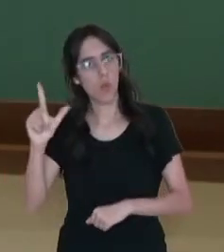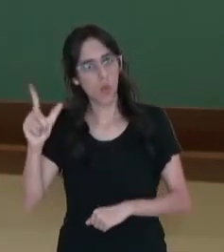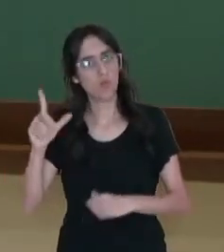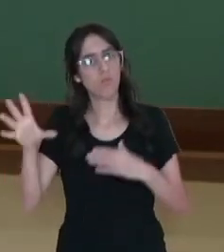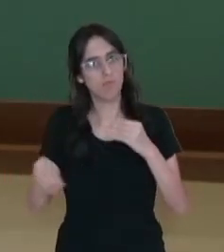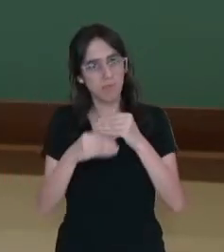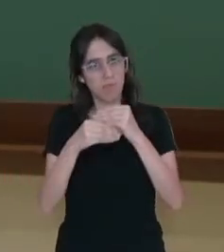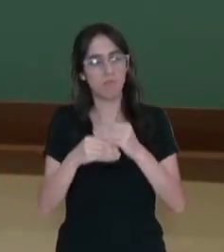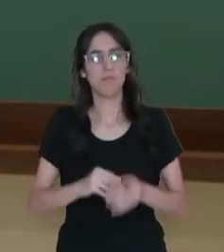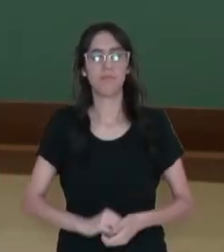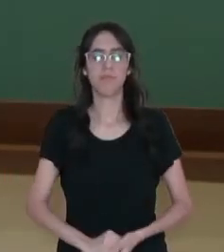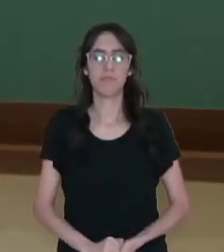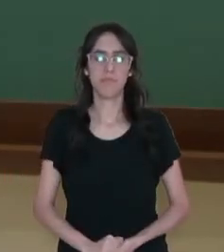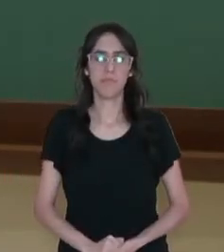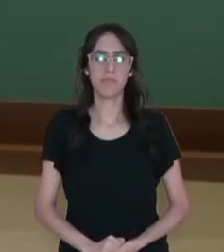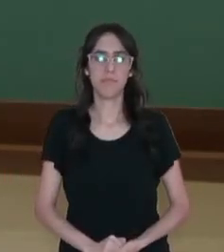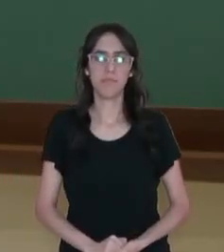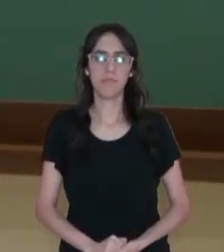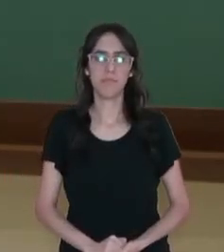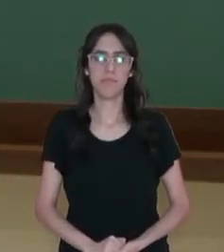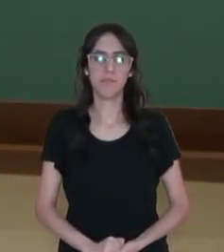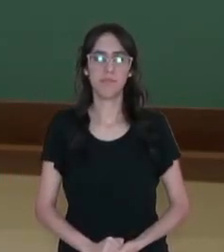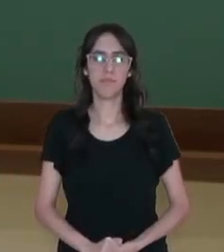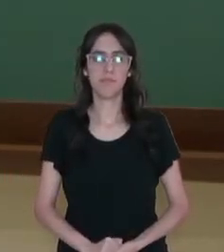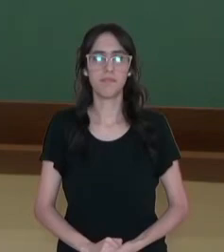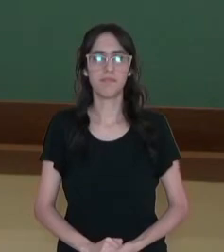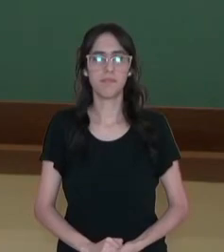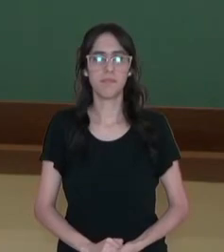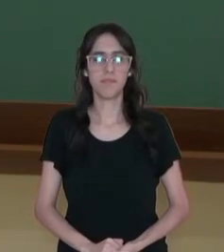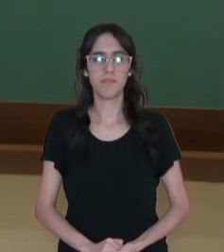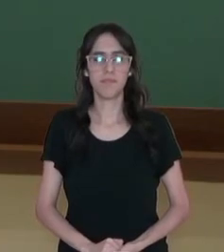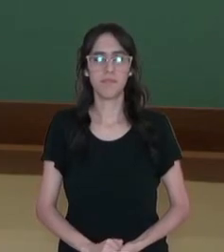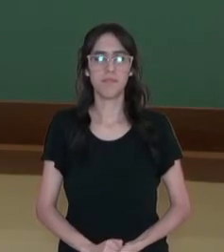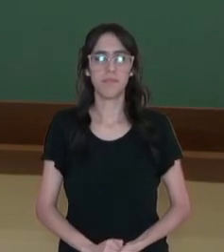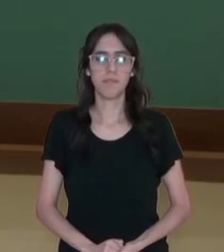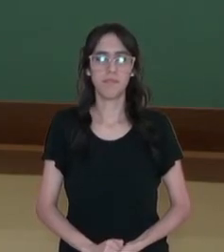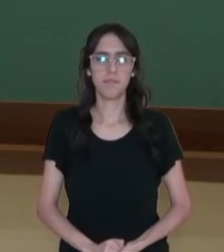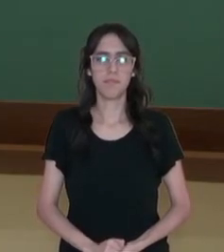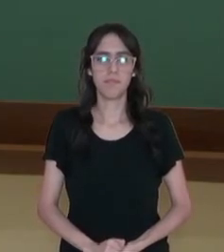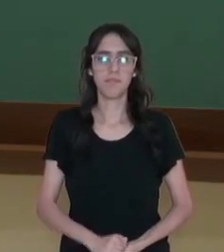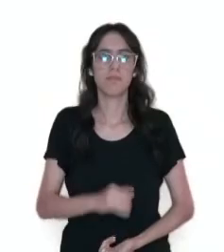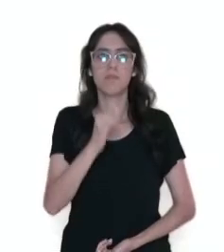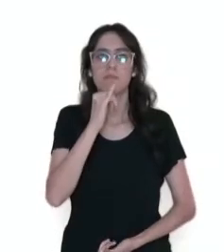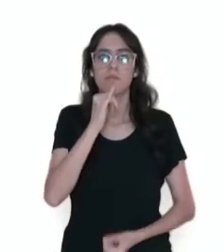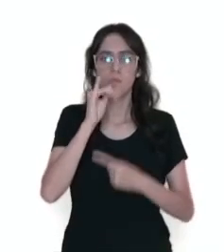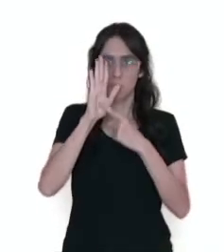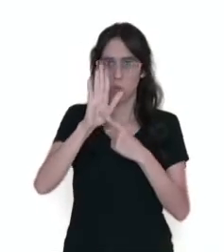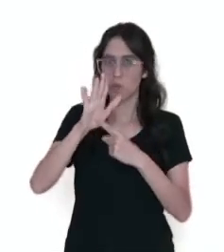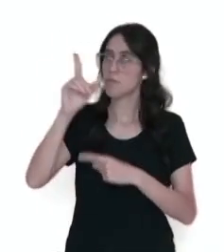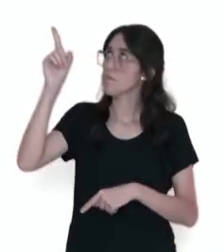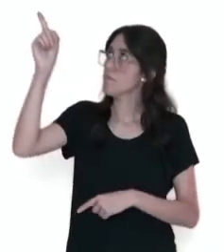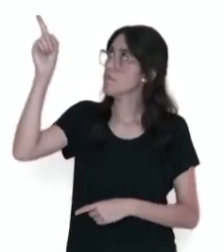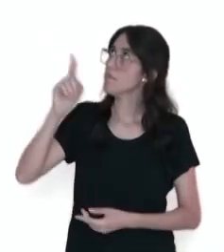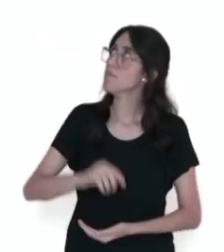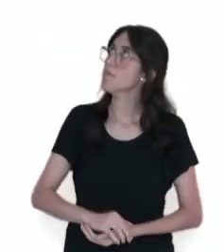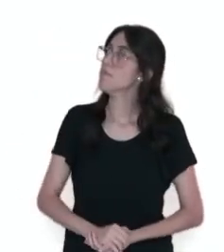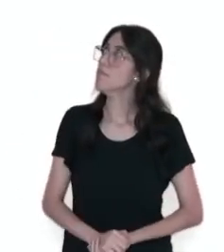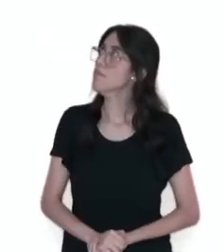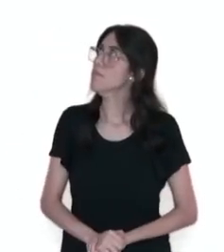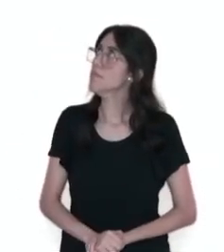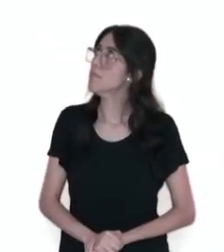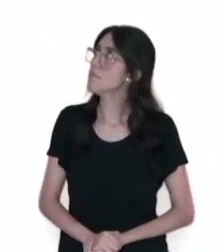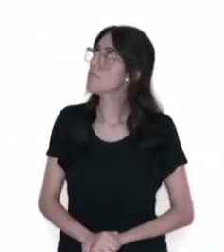para expressar el deseo de hacer algo. Um exemplo: pienso estudiar